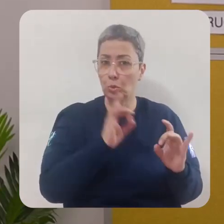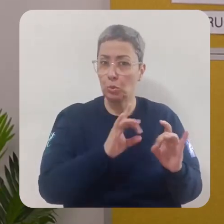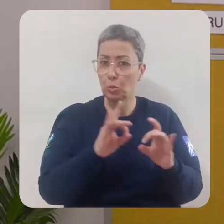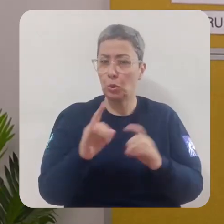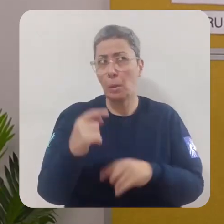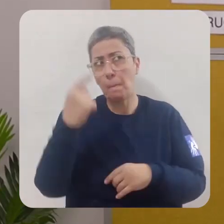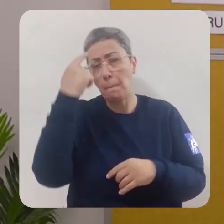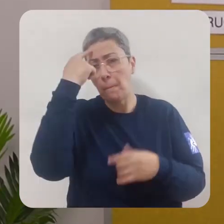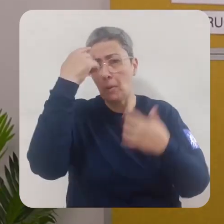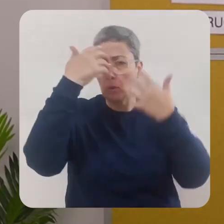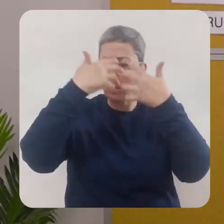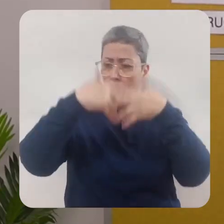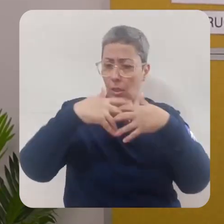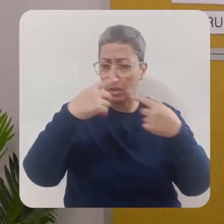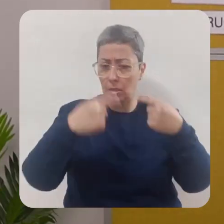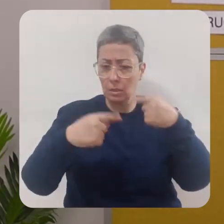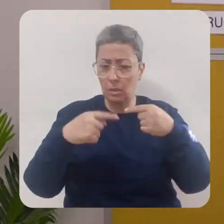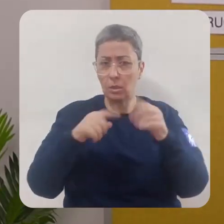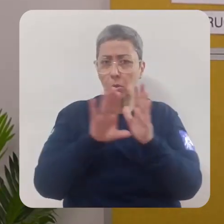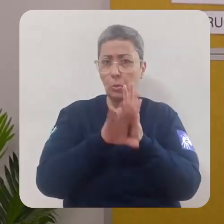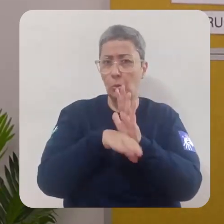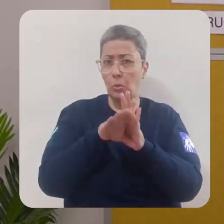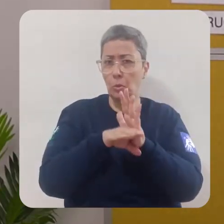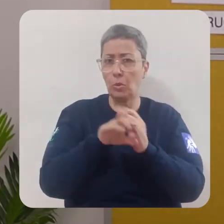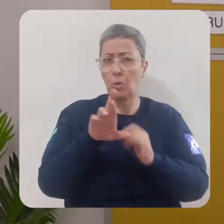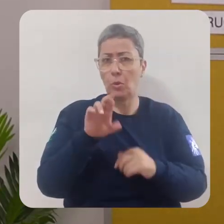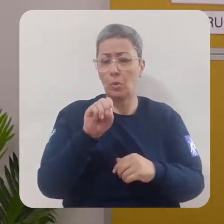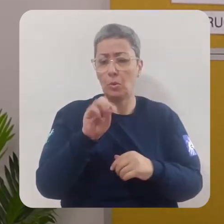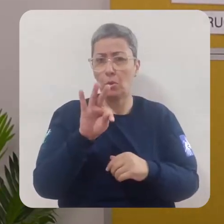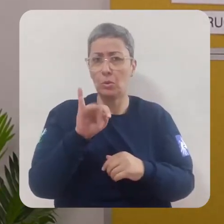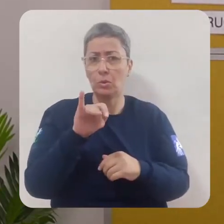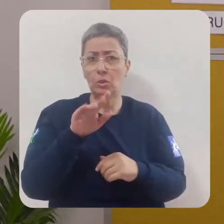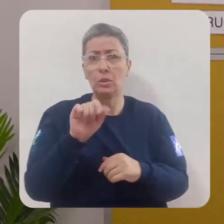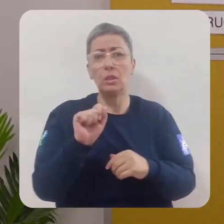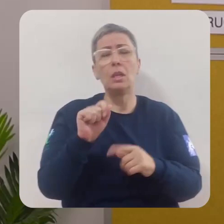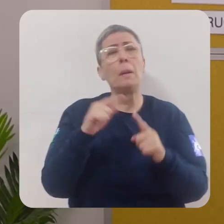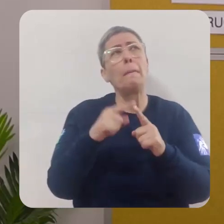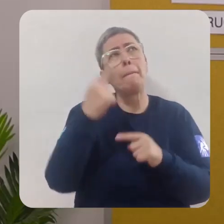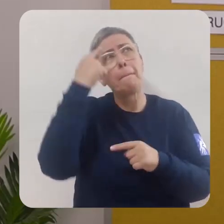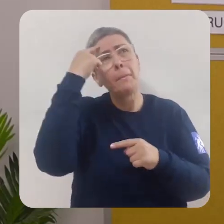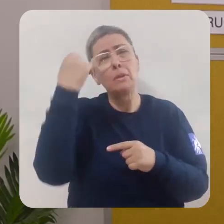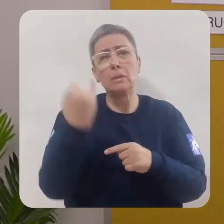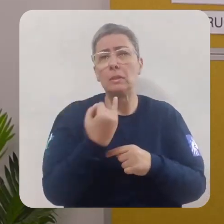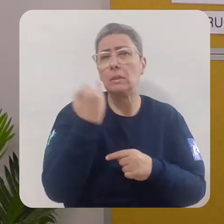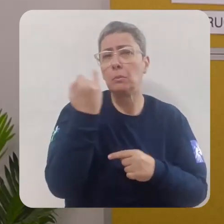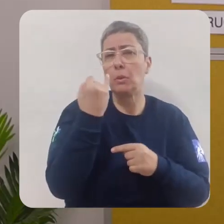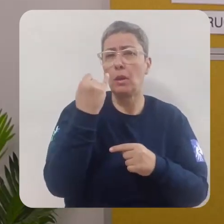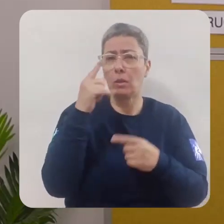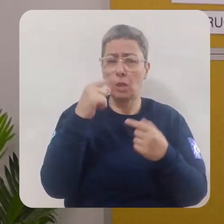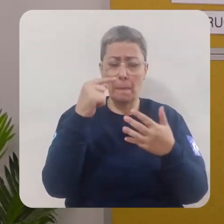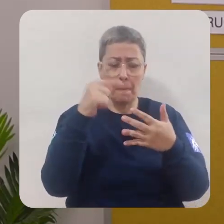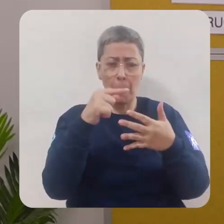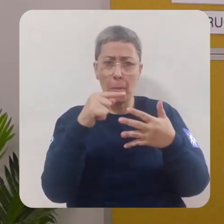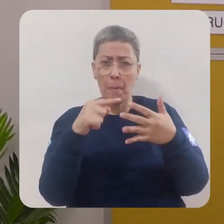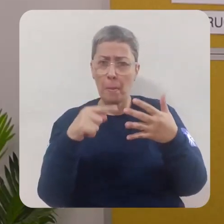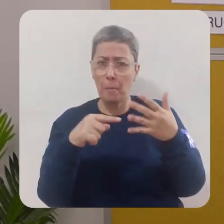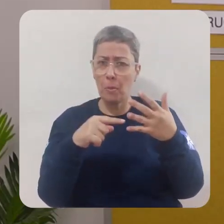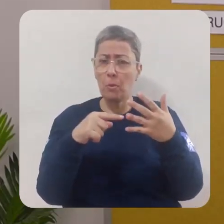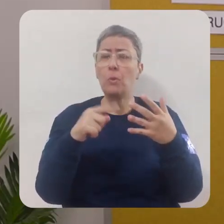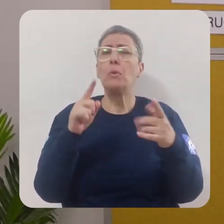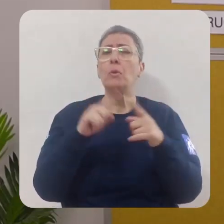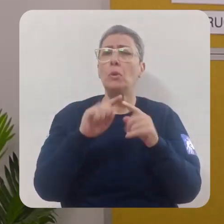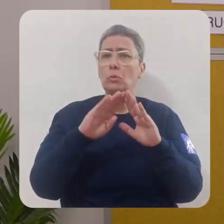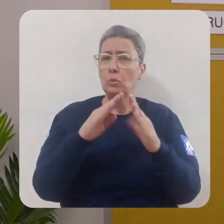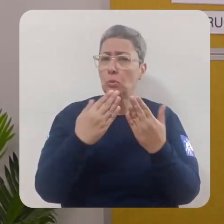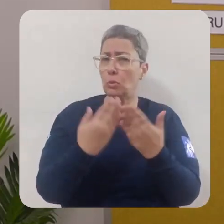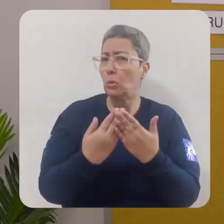Para pensar e discutir a definição de rotina, é importante pensar nela como um componente,